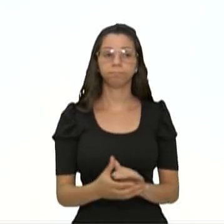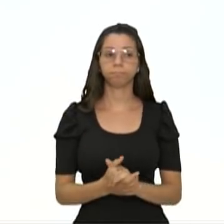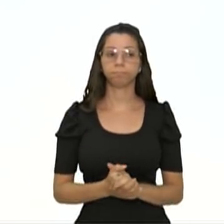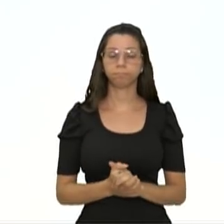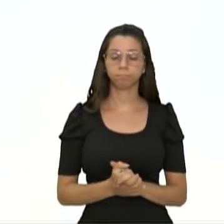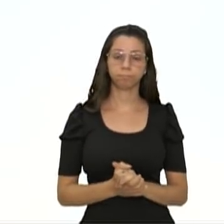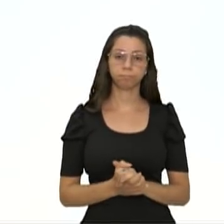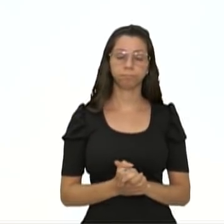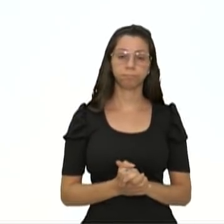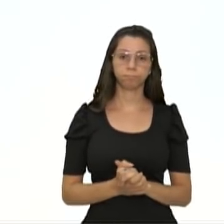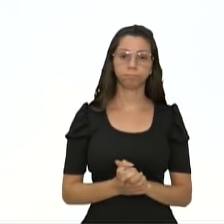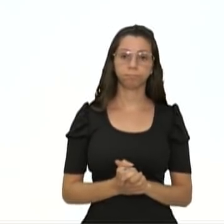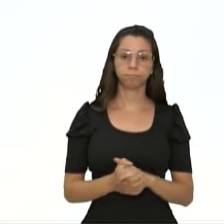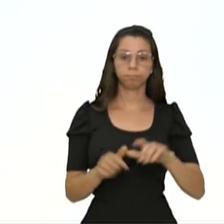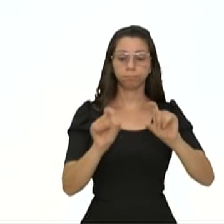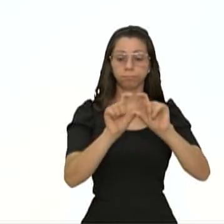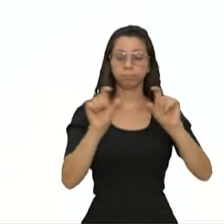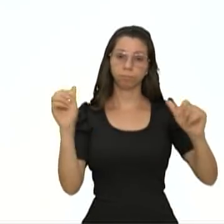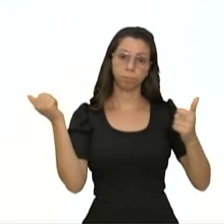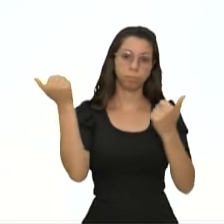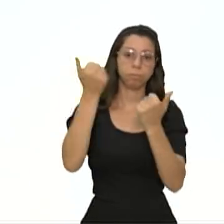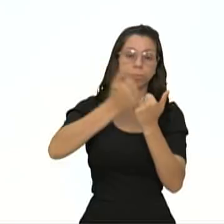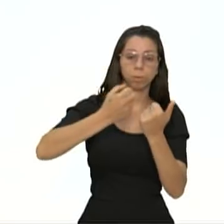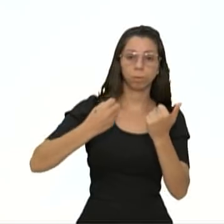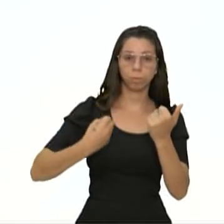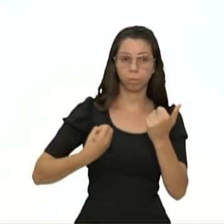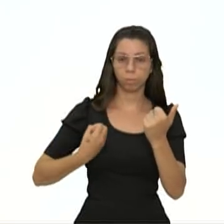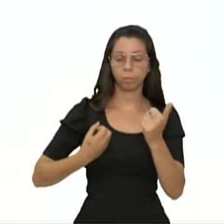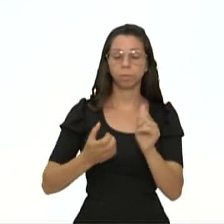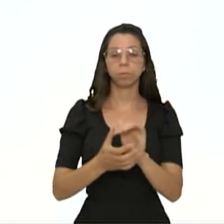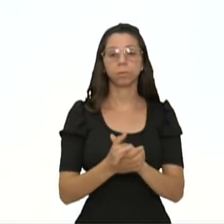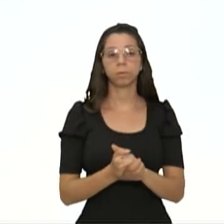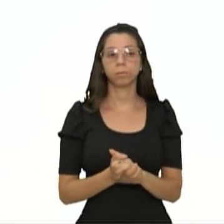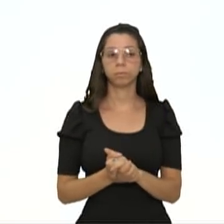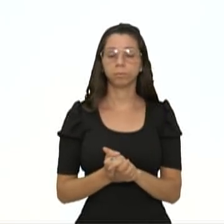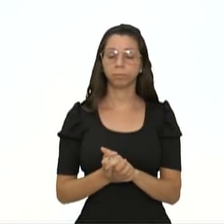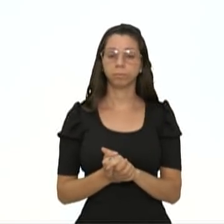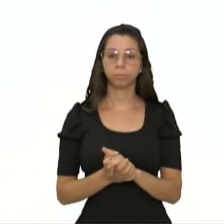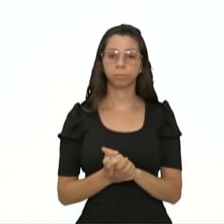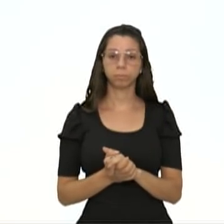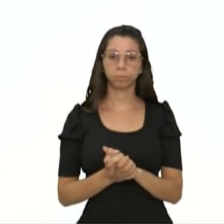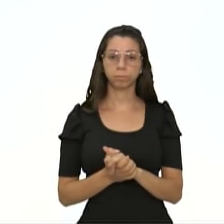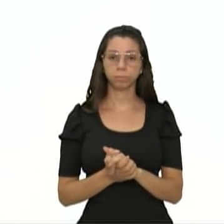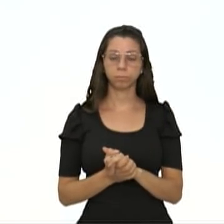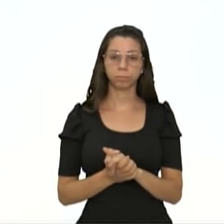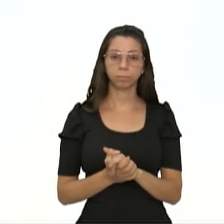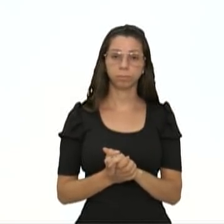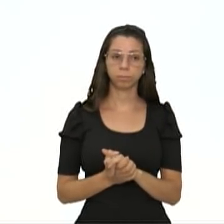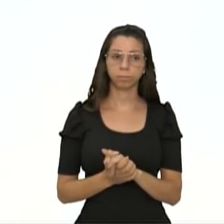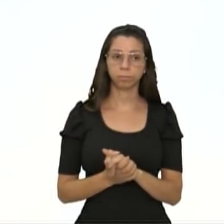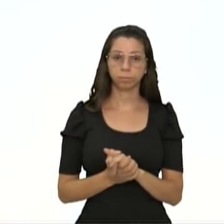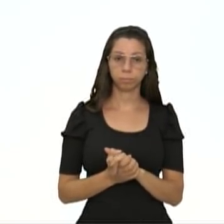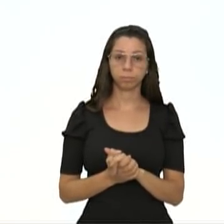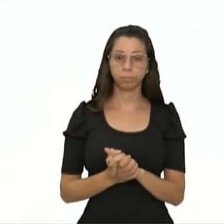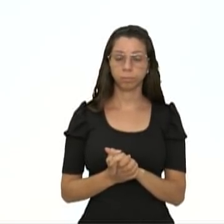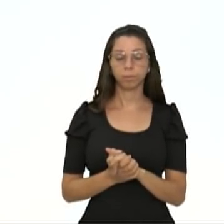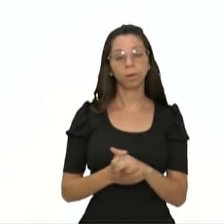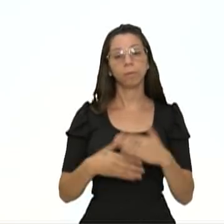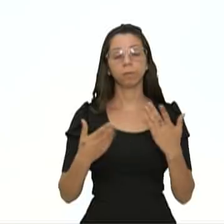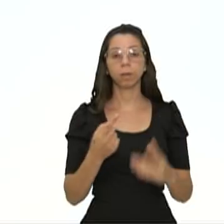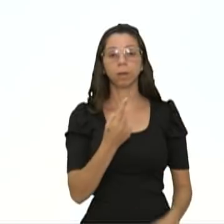quadrado menos 4 vezes 1 vezes menos 12. 1 ao quadrado é 1, menos 4 vezes menos 12